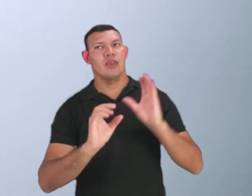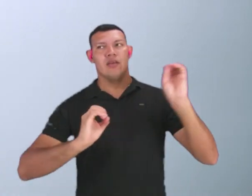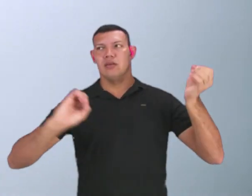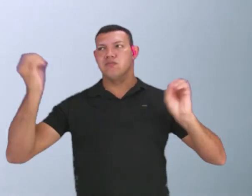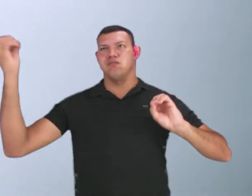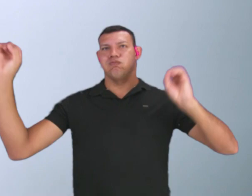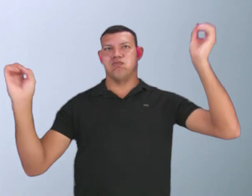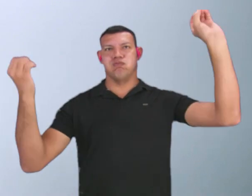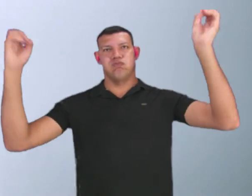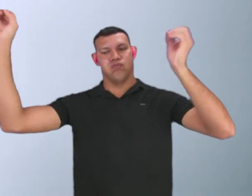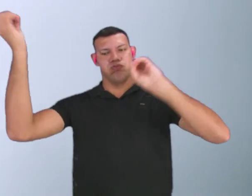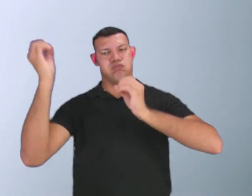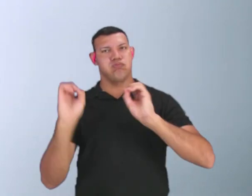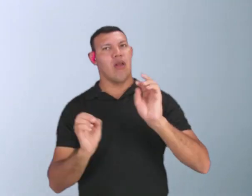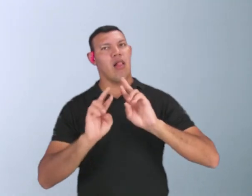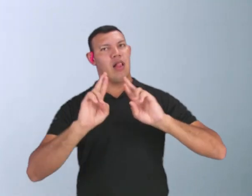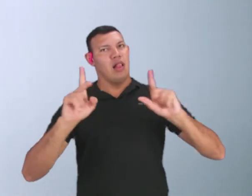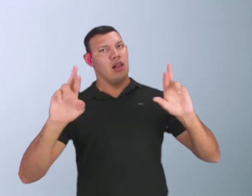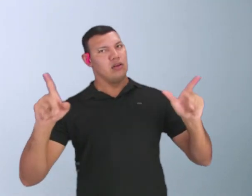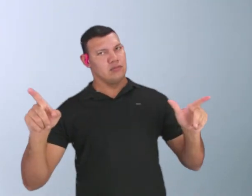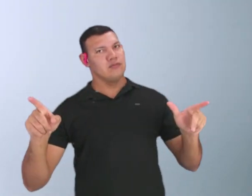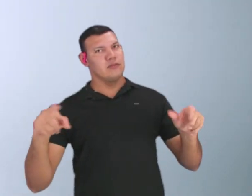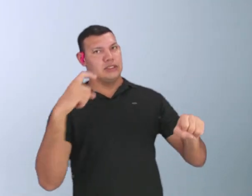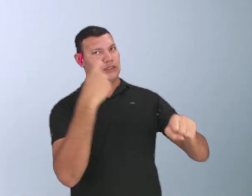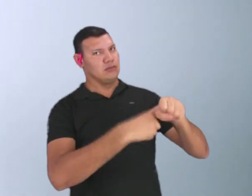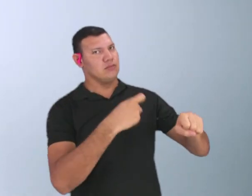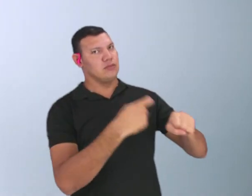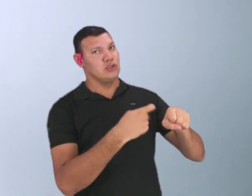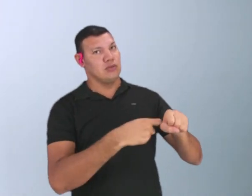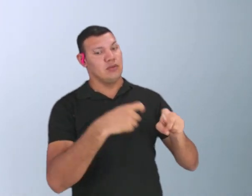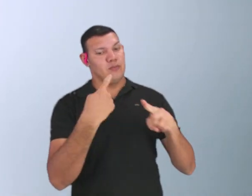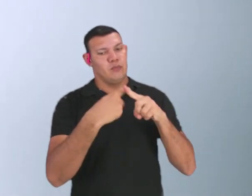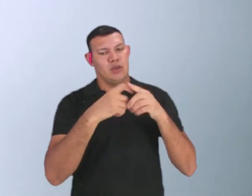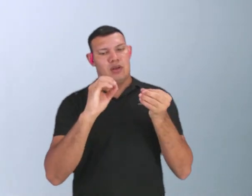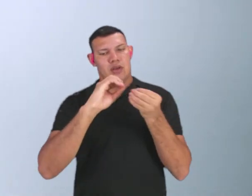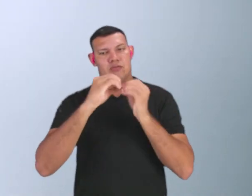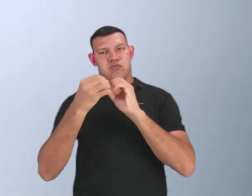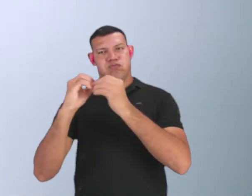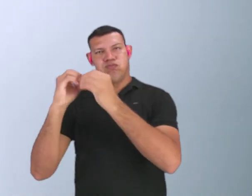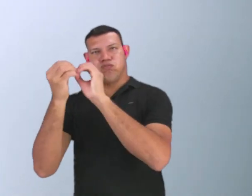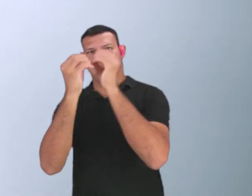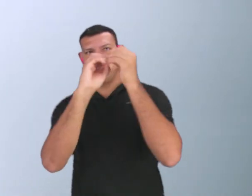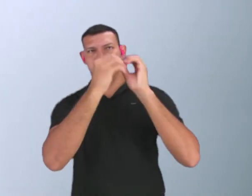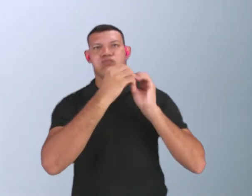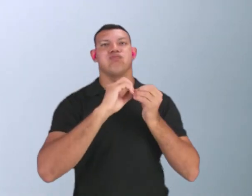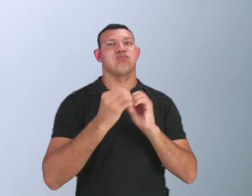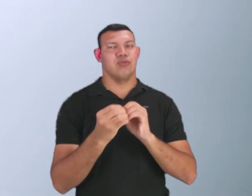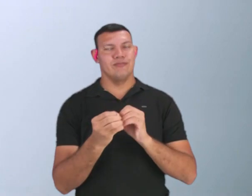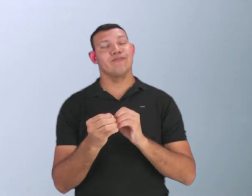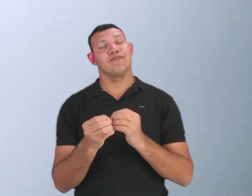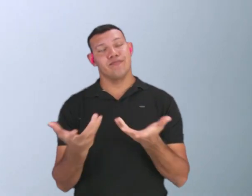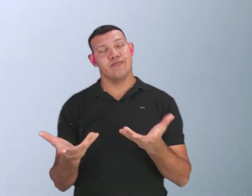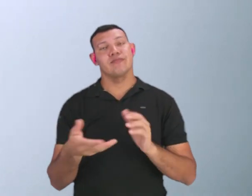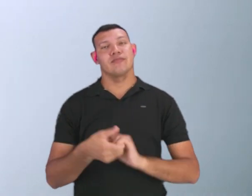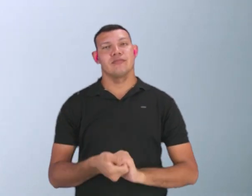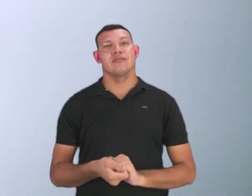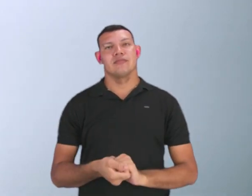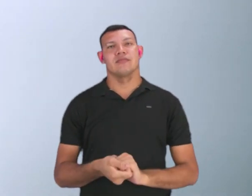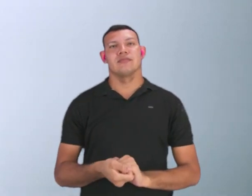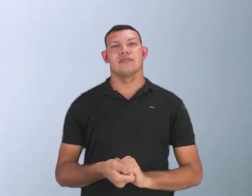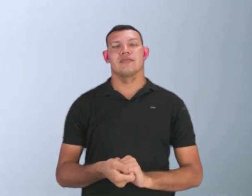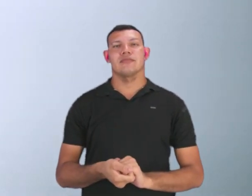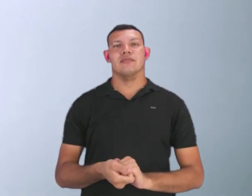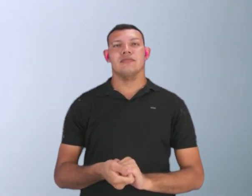do que no estado sólido, e elas vão estar no ambiente, espalhadas no ambiente, e adquirir a forma do